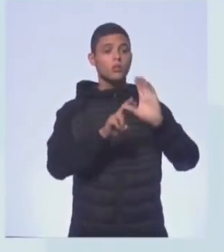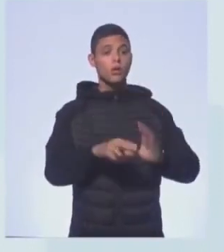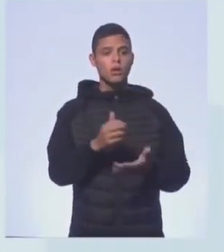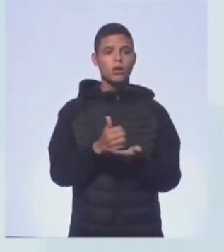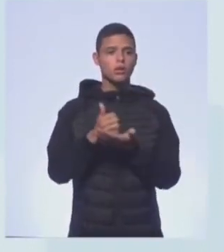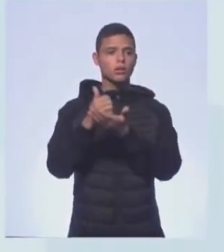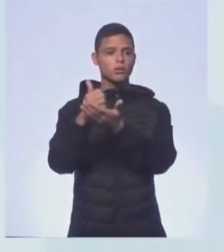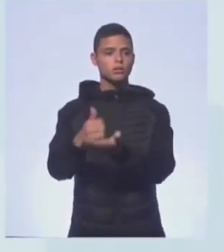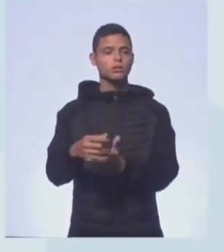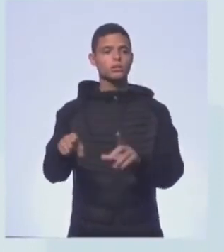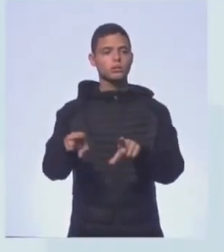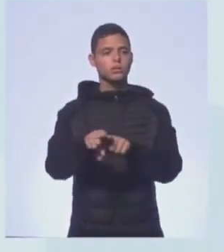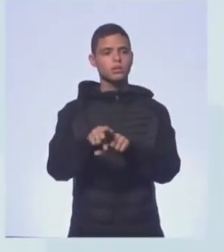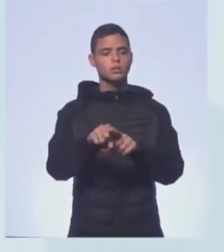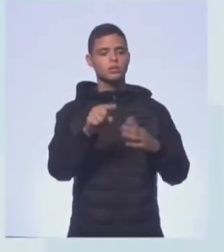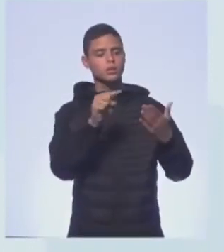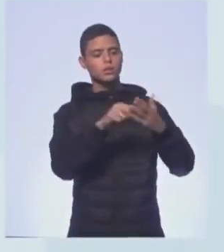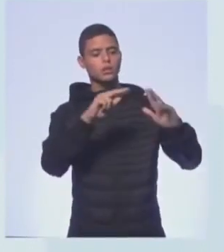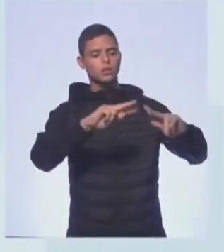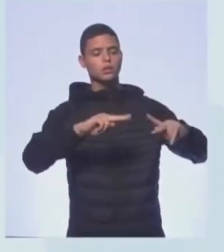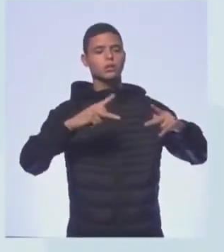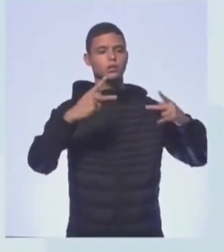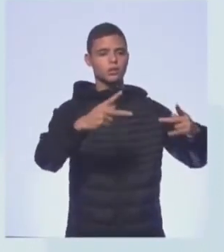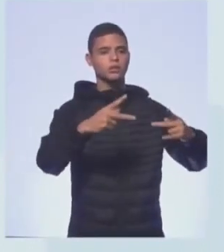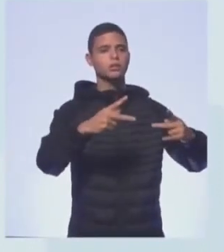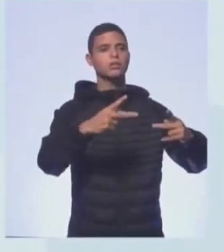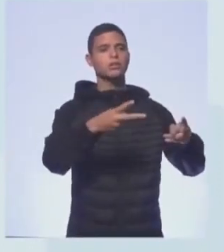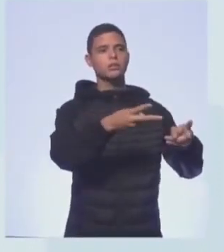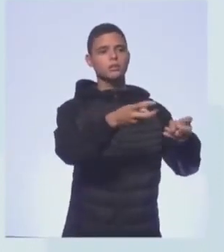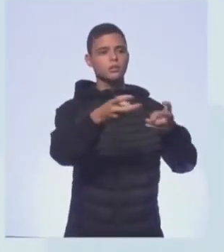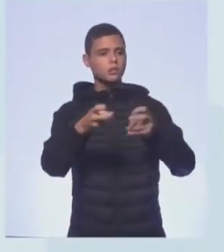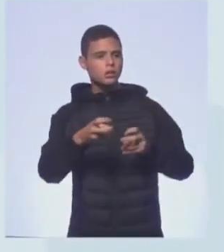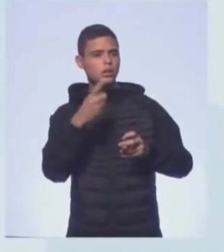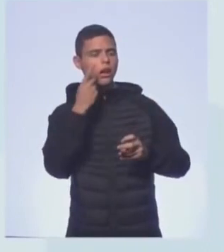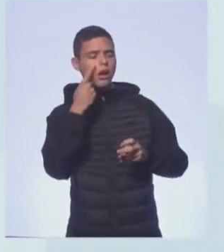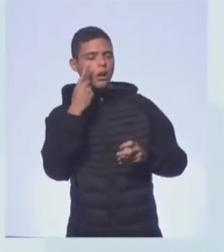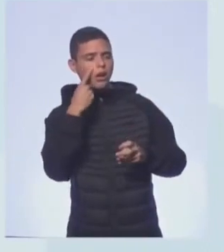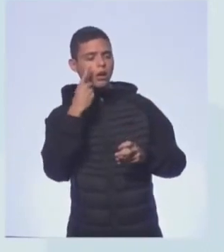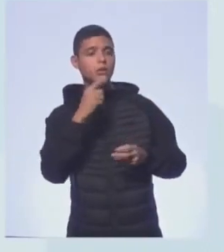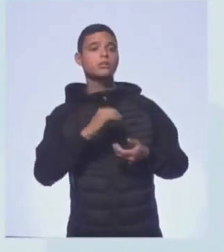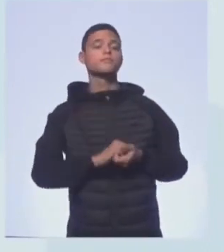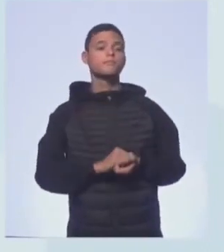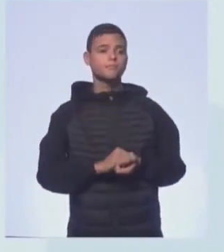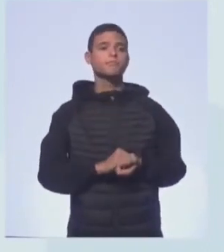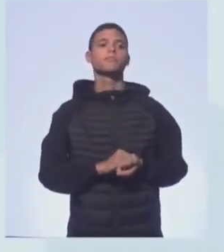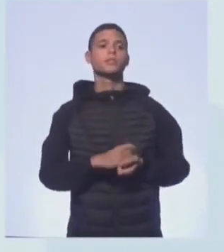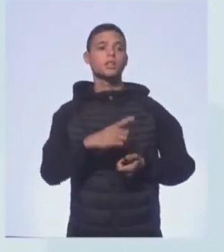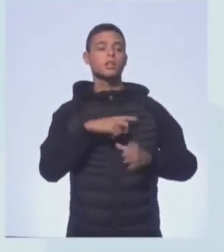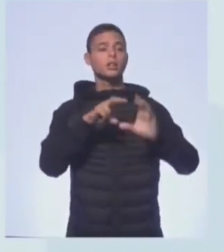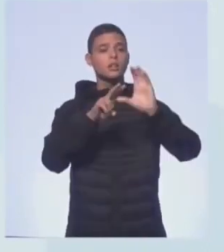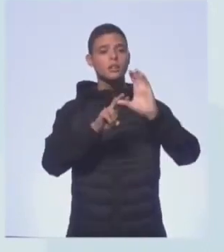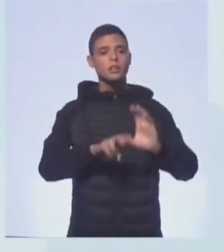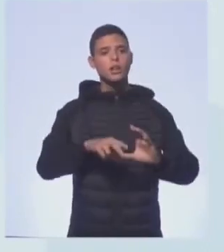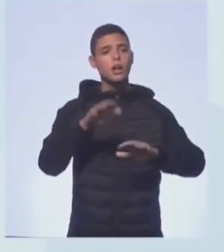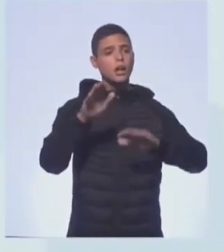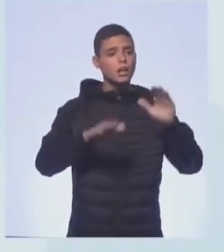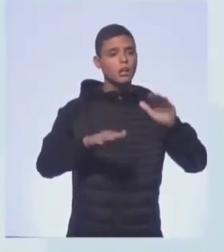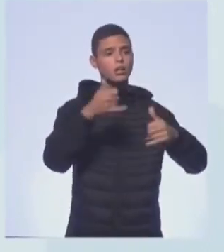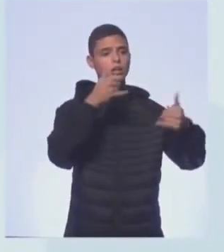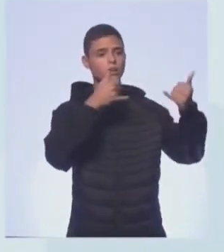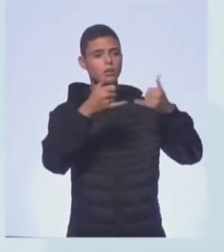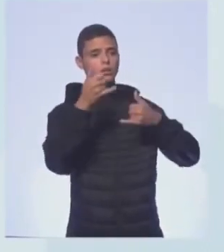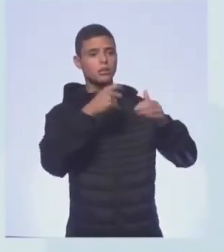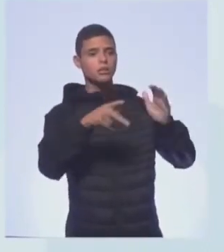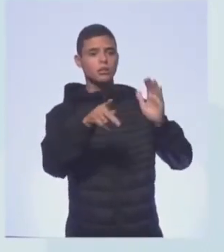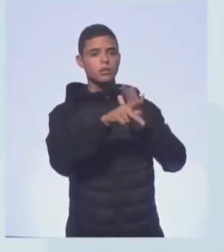apoio, clique em links, como quer, verifique se a informação oferece apoio à história. Tá, fontes de apoio às vezes a informação está se